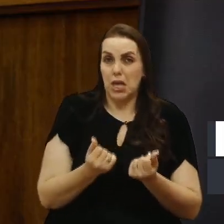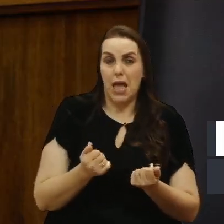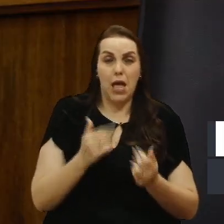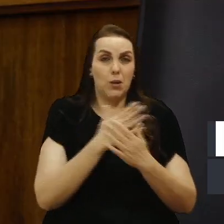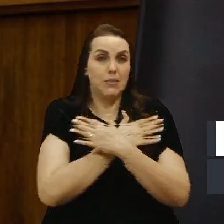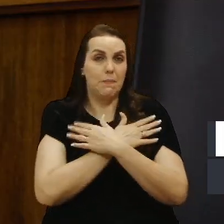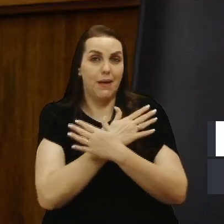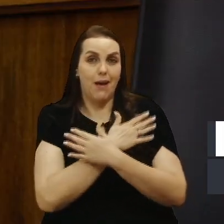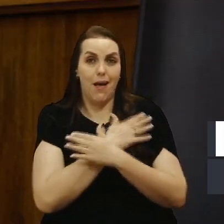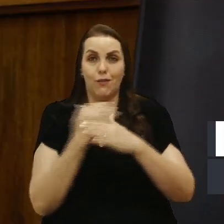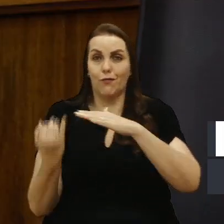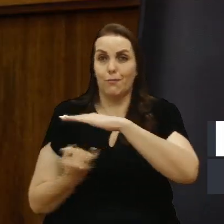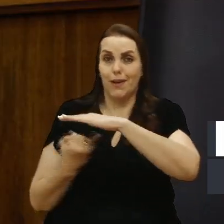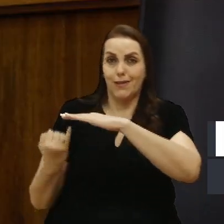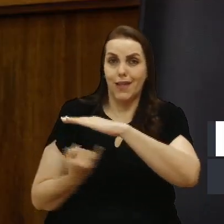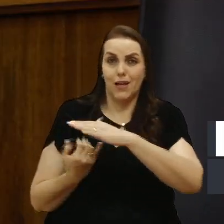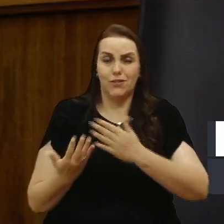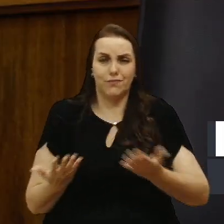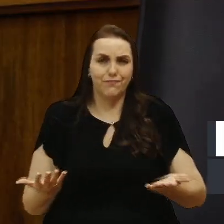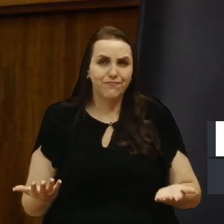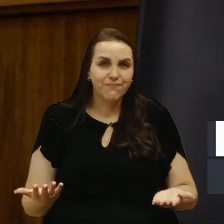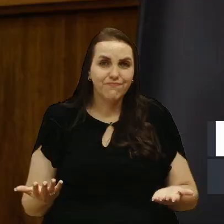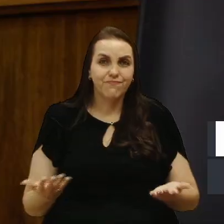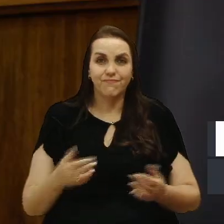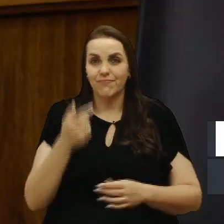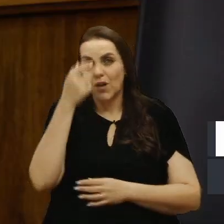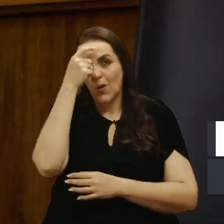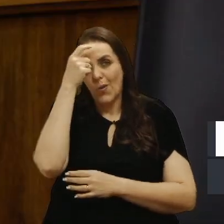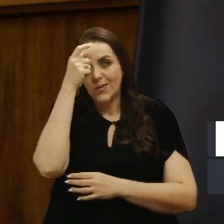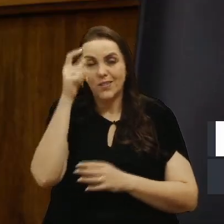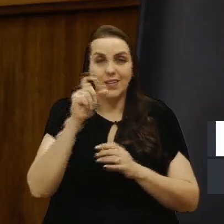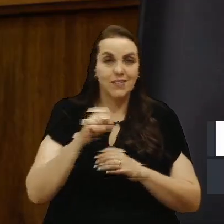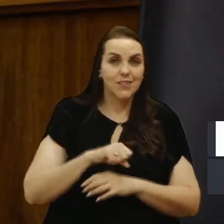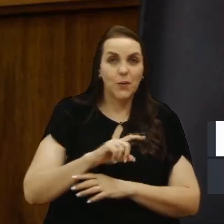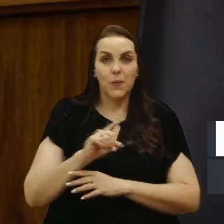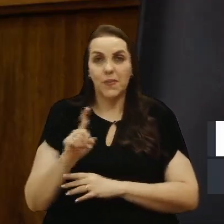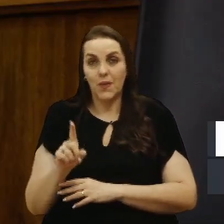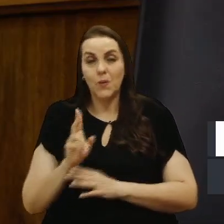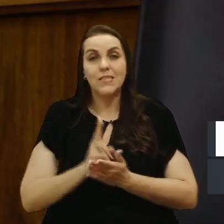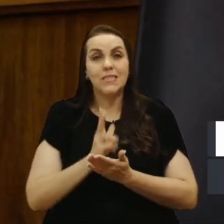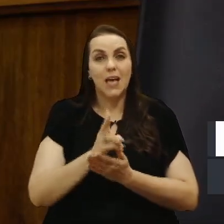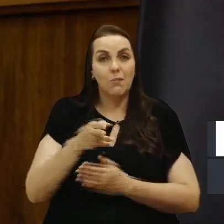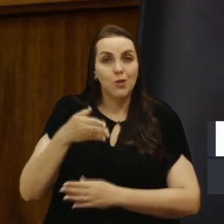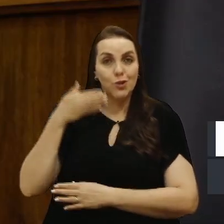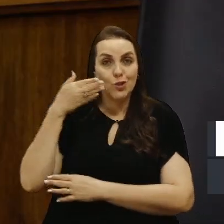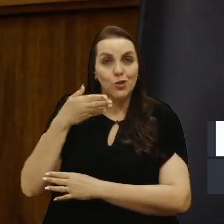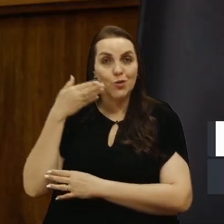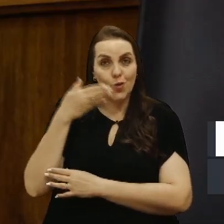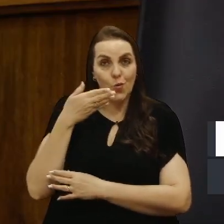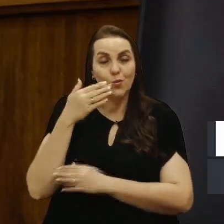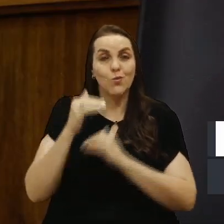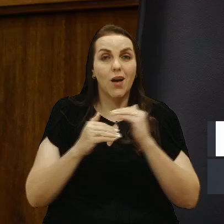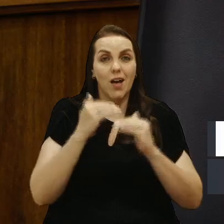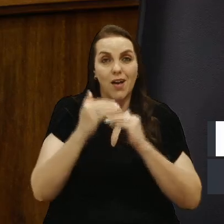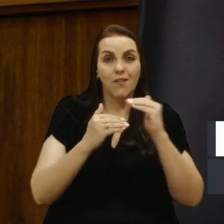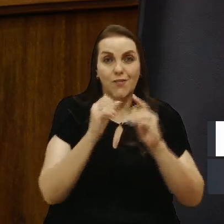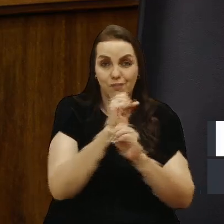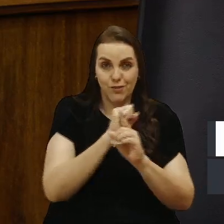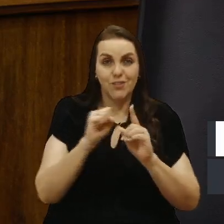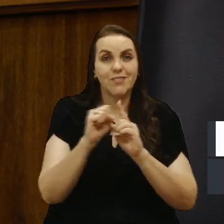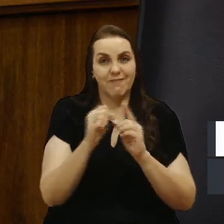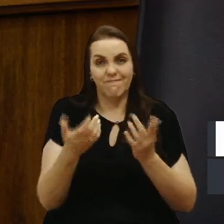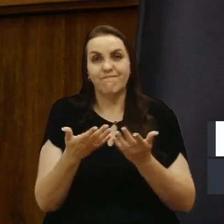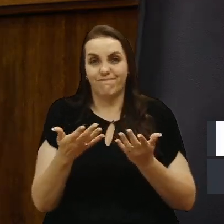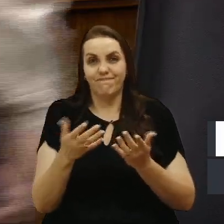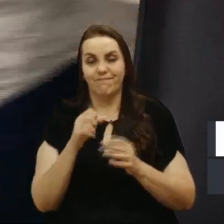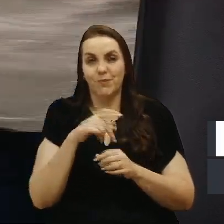ter informalidade. Coincidência ou não, esse discurso sempre foi feito quando nós tivemos um avanço social no país. Então, nós não podemos